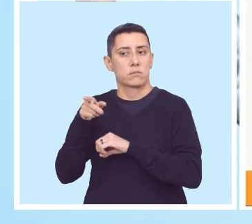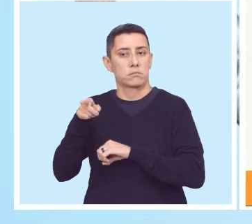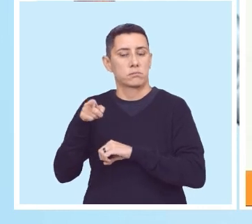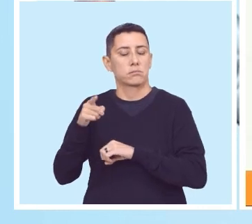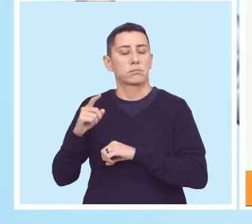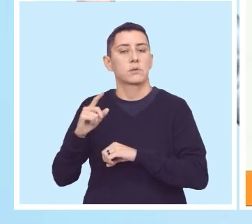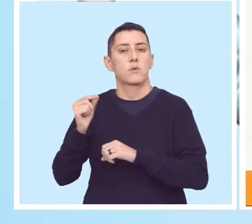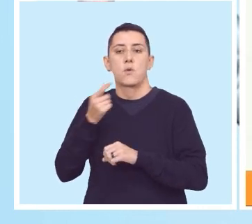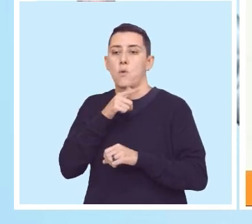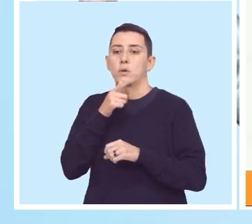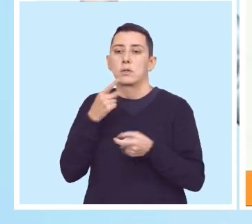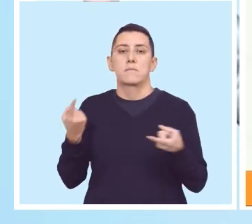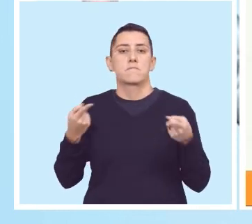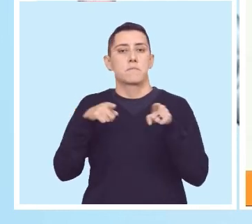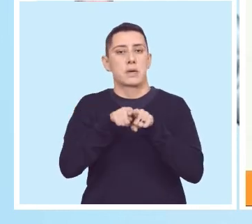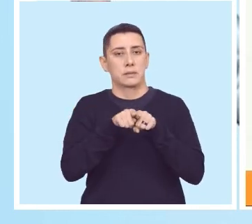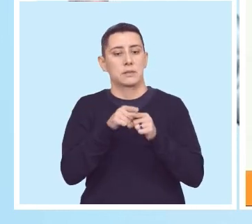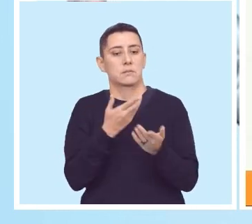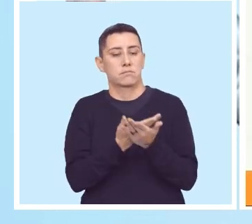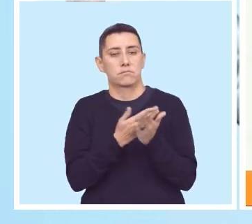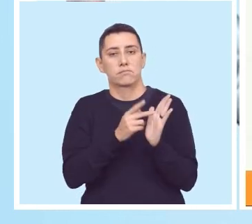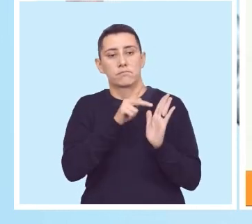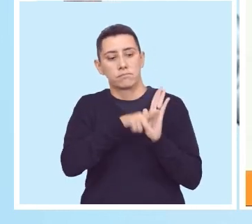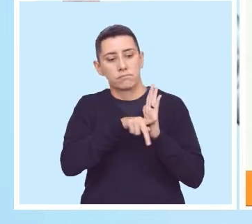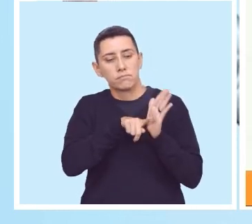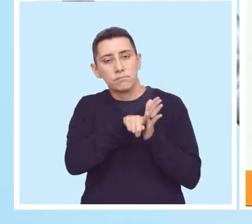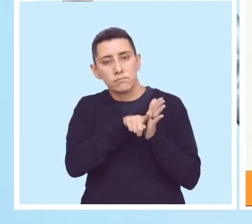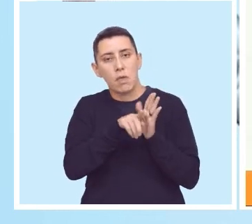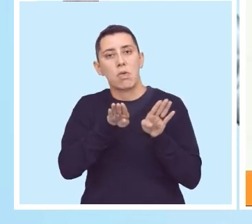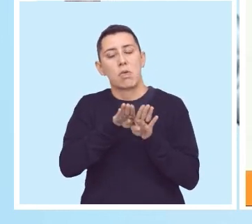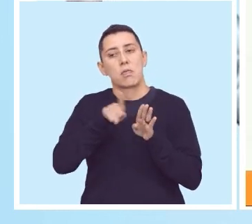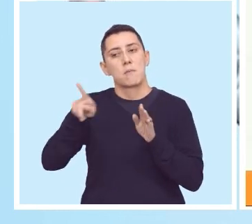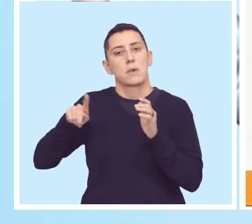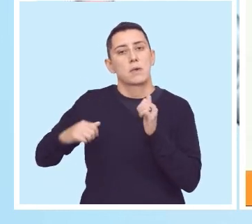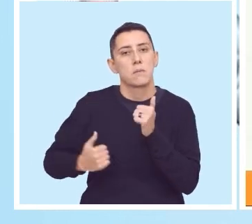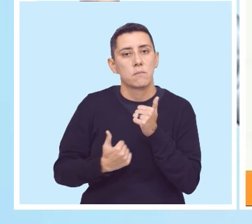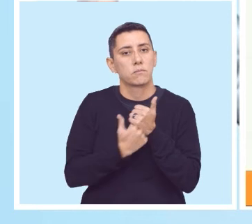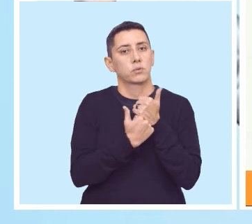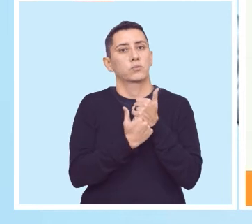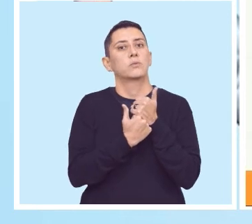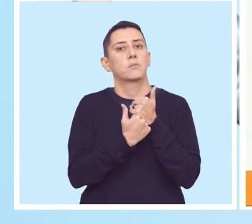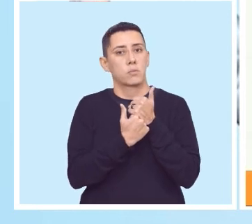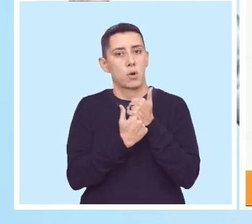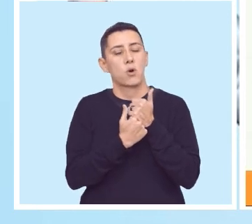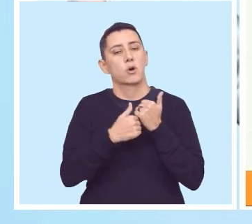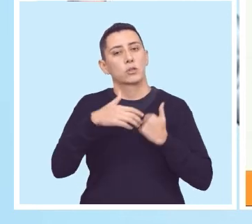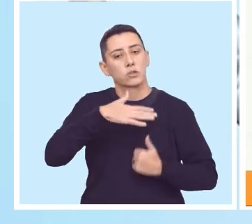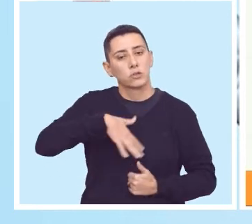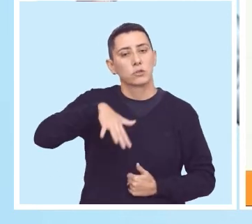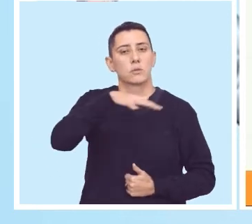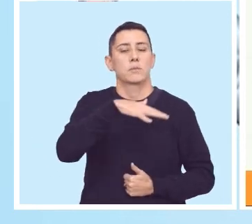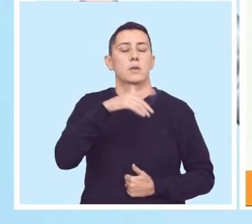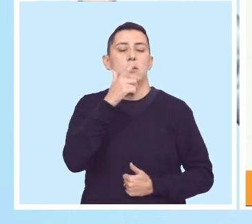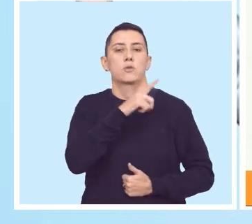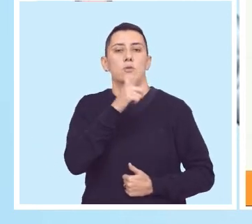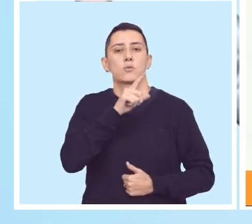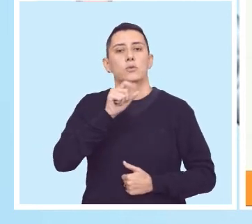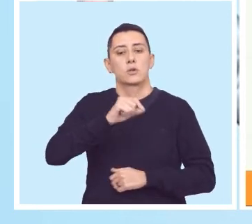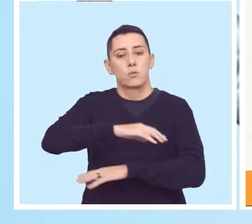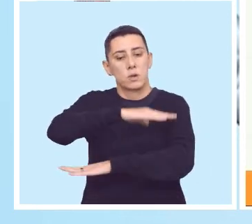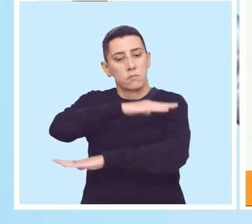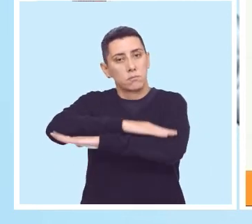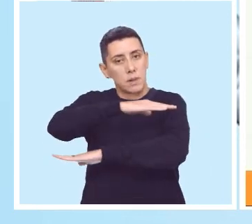pela parceria, pelo suporte que foi fornecido para que a plataforma